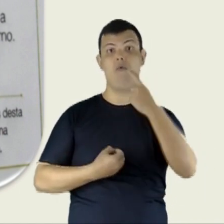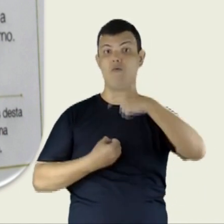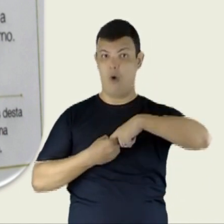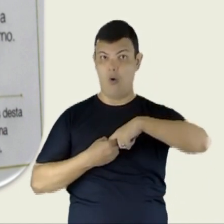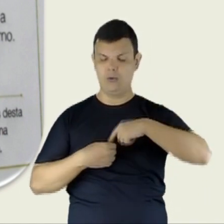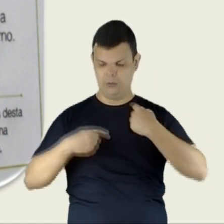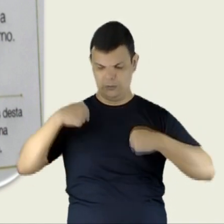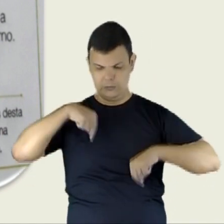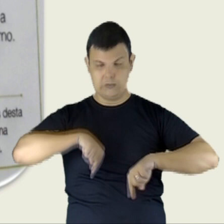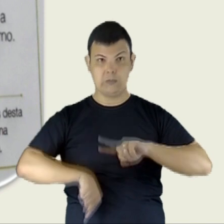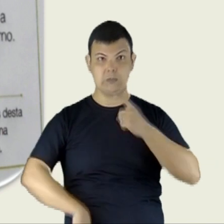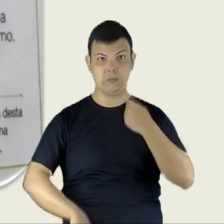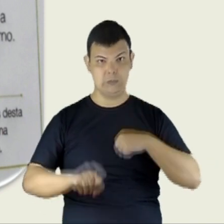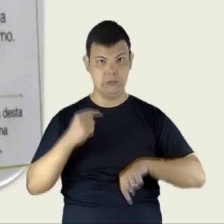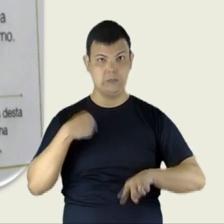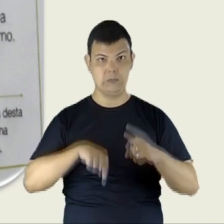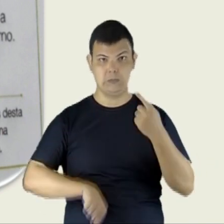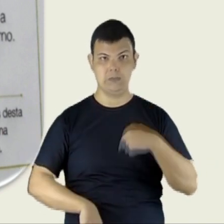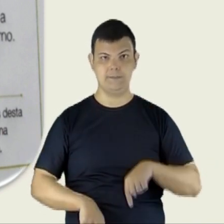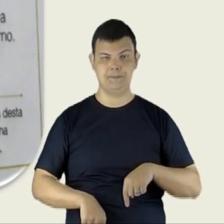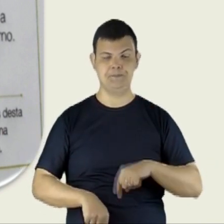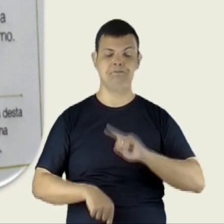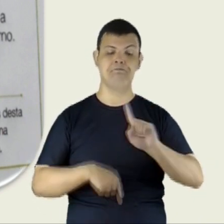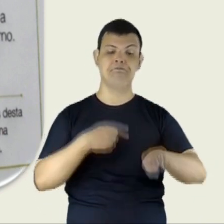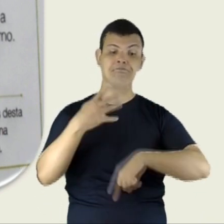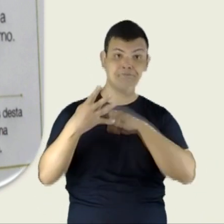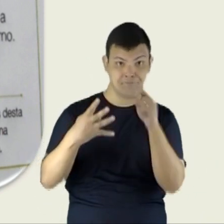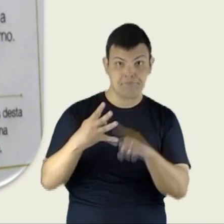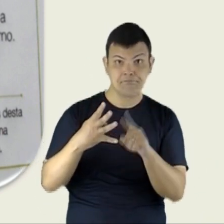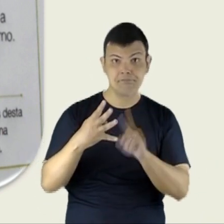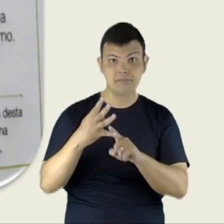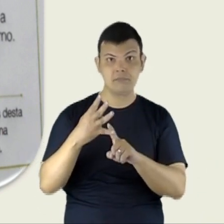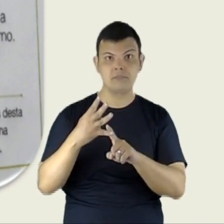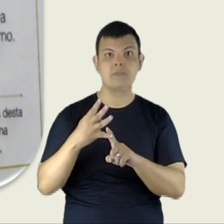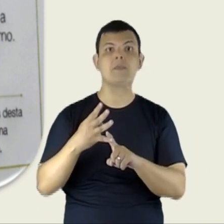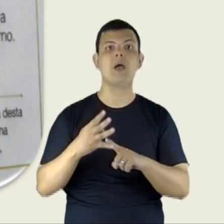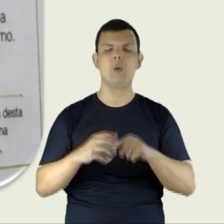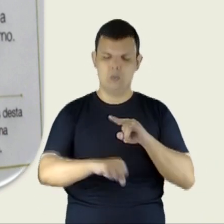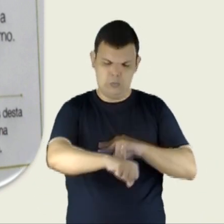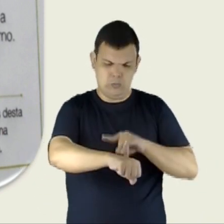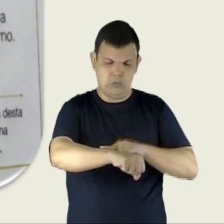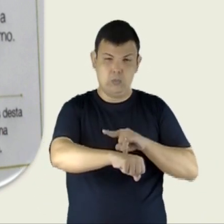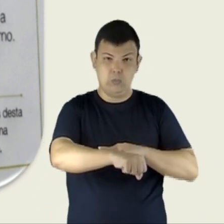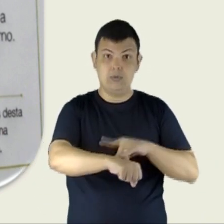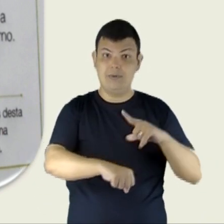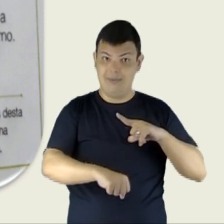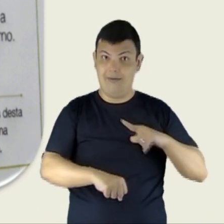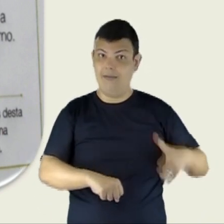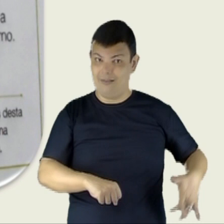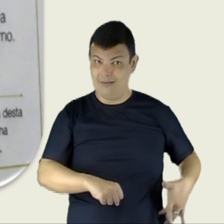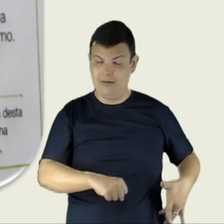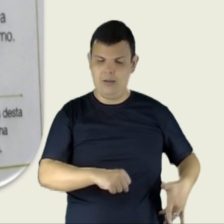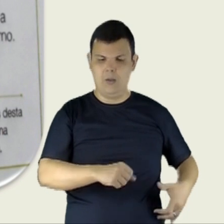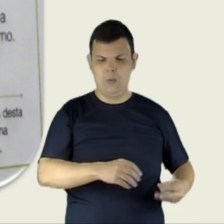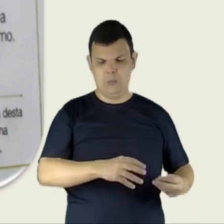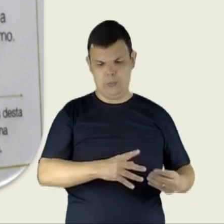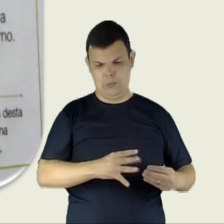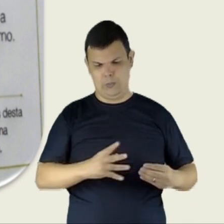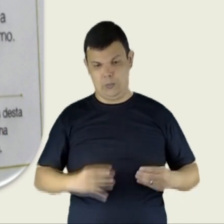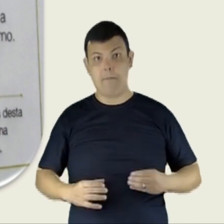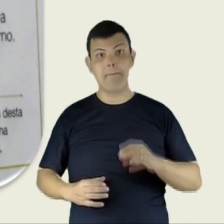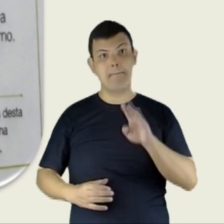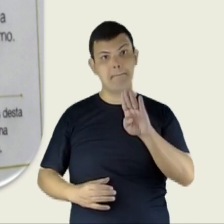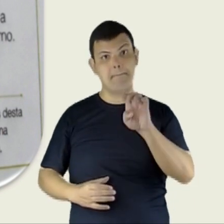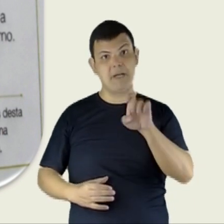pelo corpo. No quarto momento, a urina que se forma nos rins segue para a bexiga